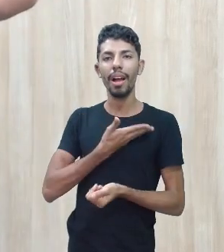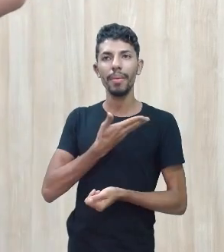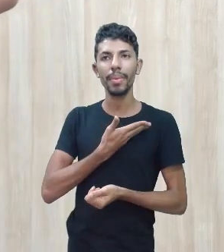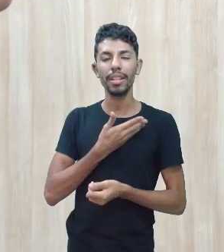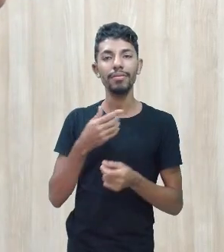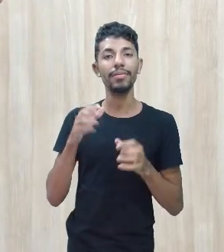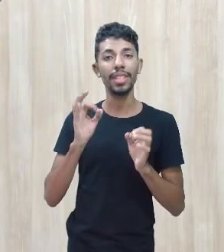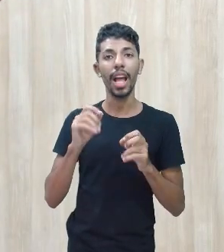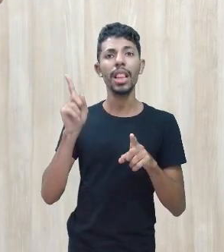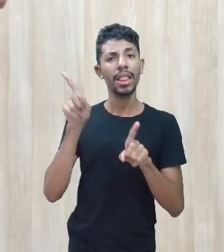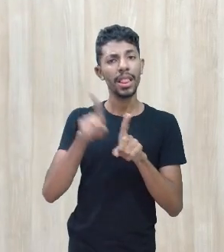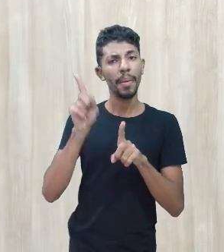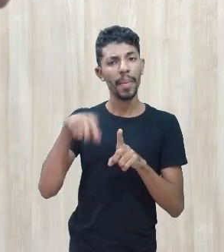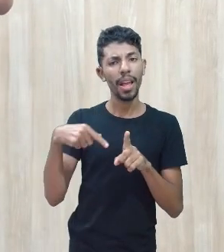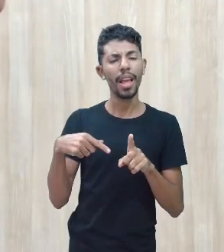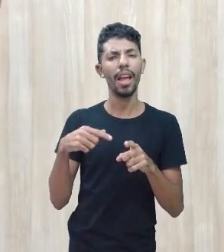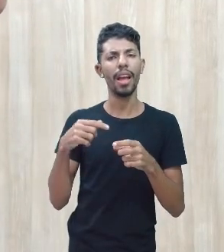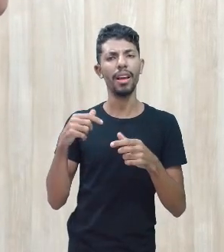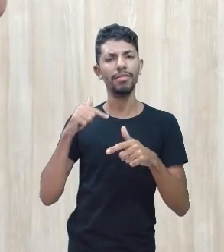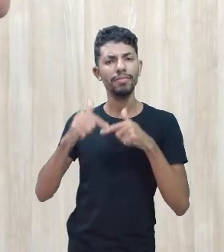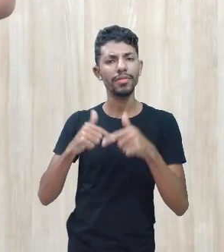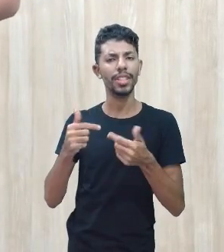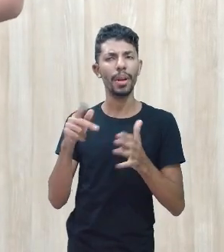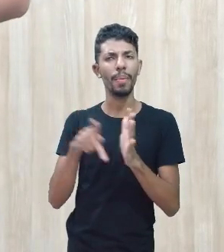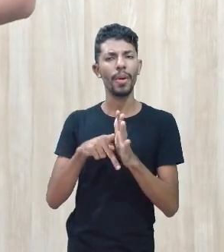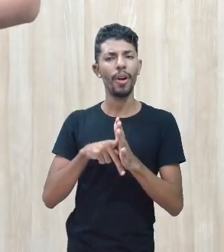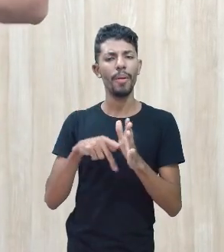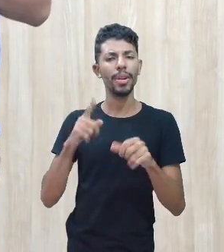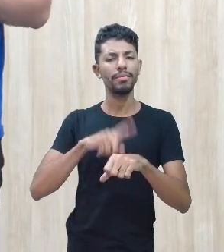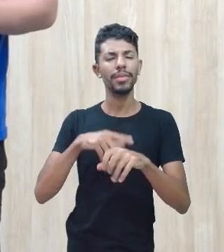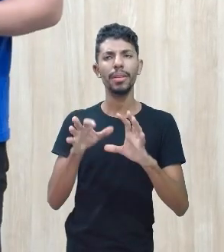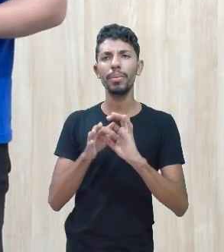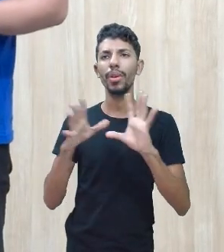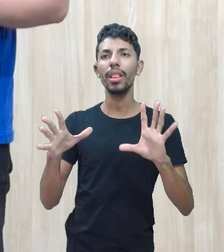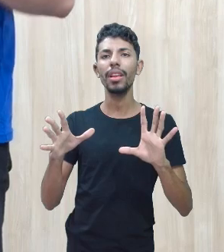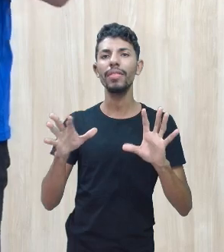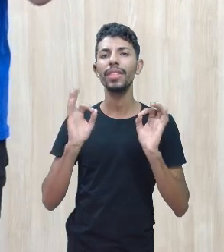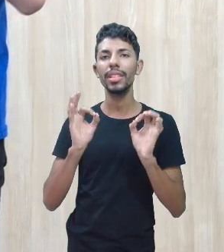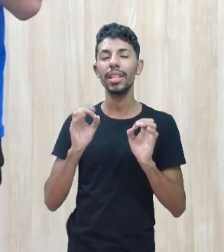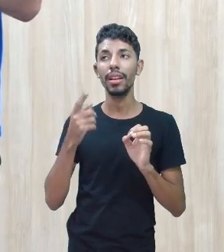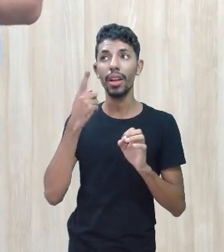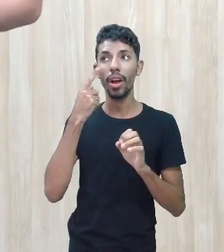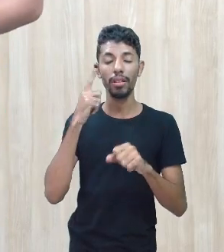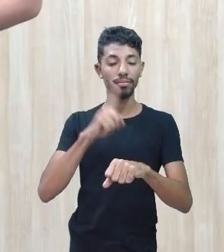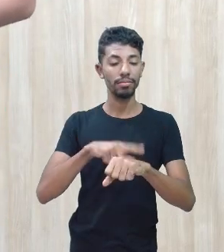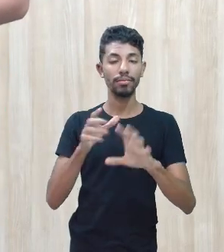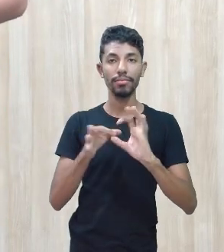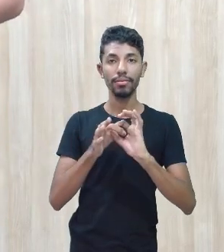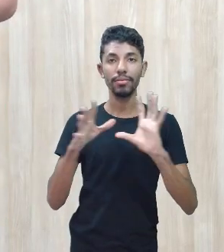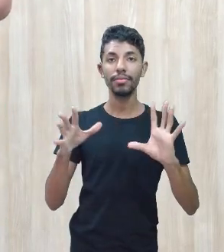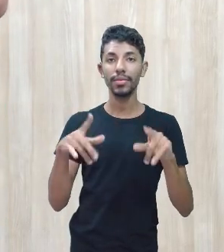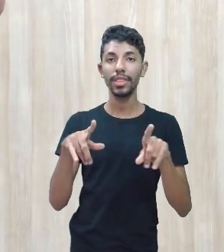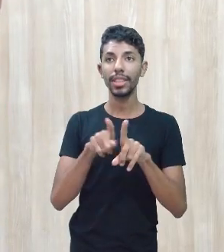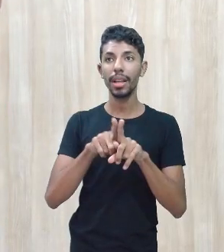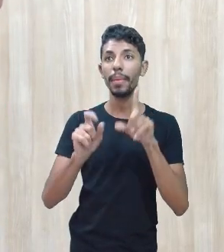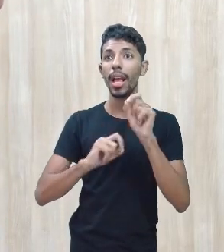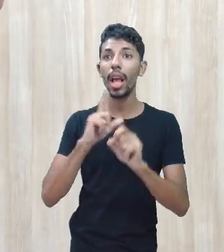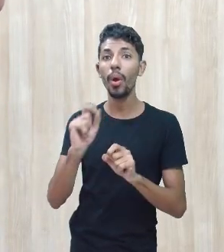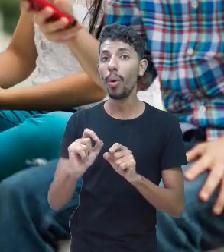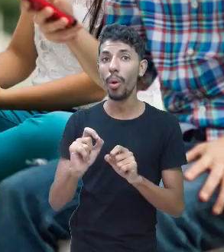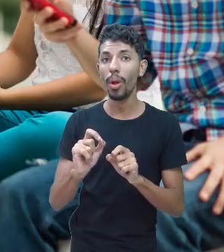tempo livre, tá certo? Reúne os amigos aí e vai ficar de boa. Tempo livre também é um